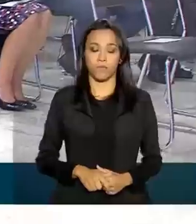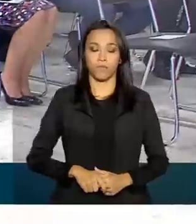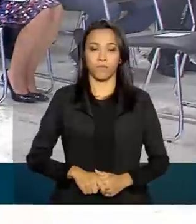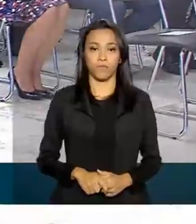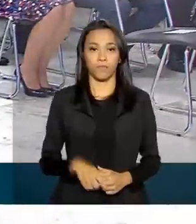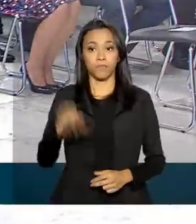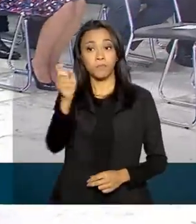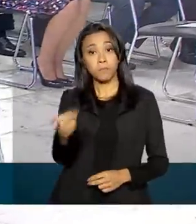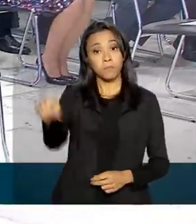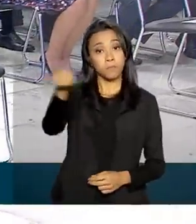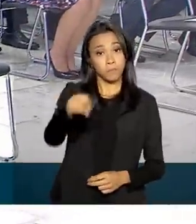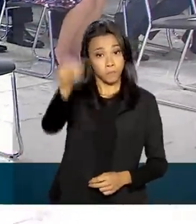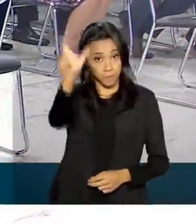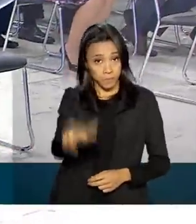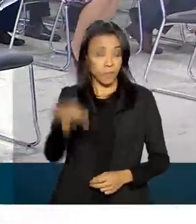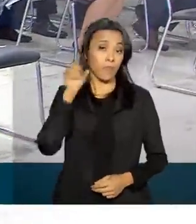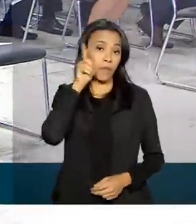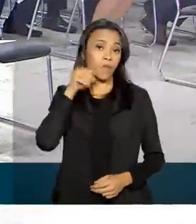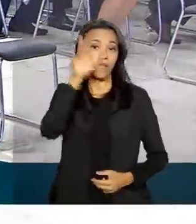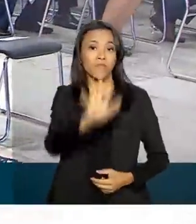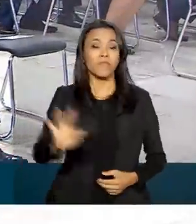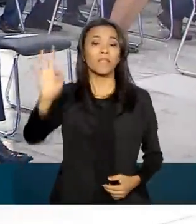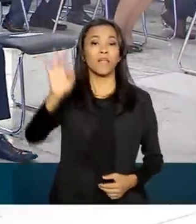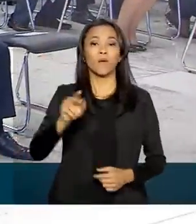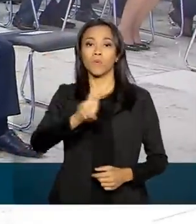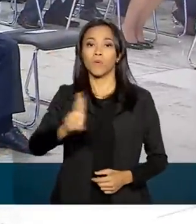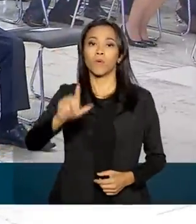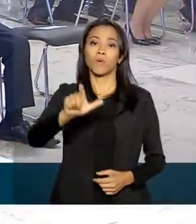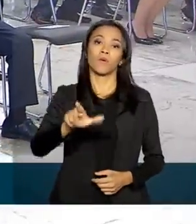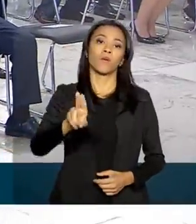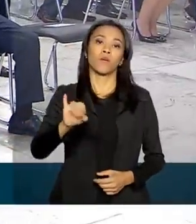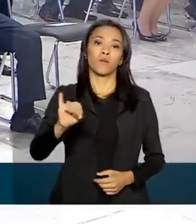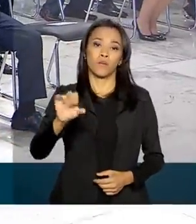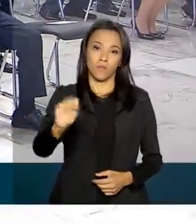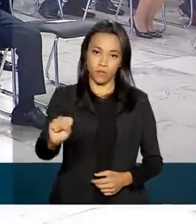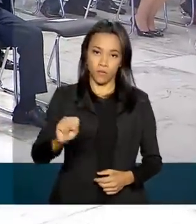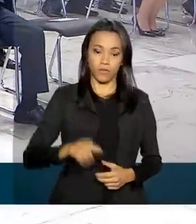senhor deputado federal luiz nishimori